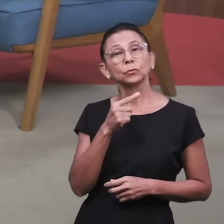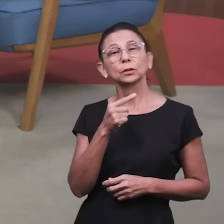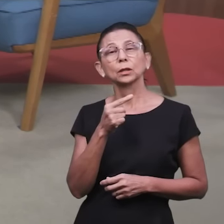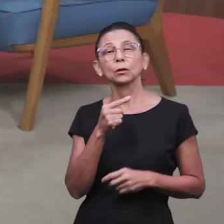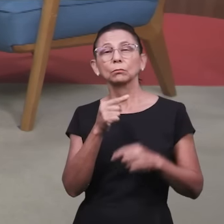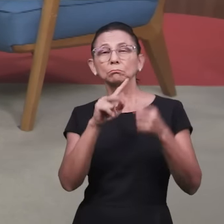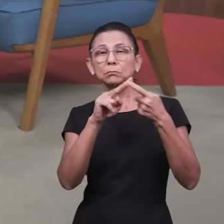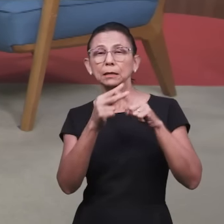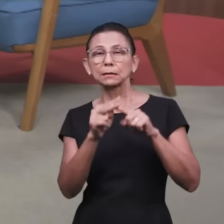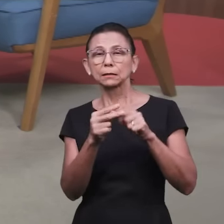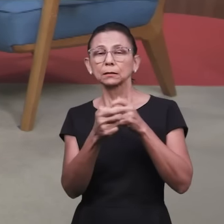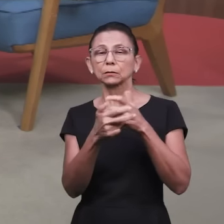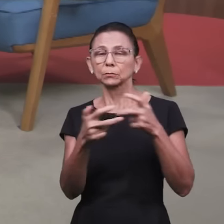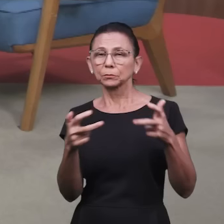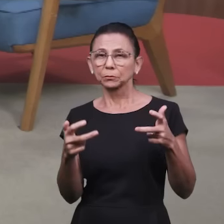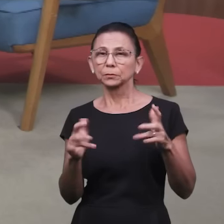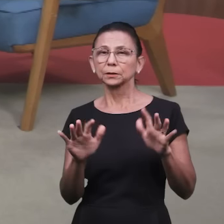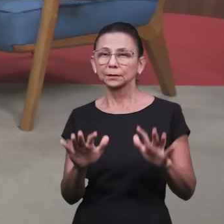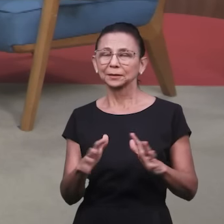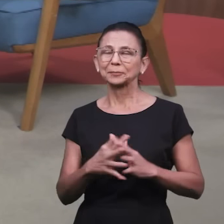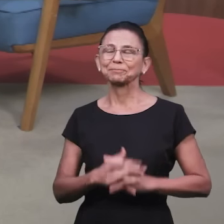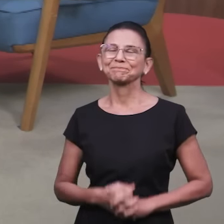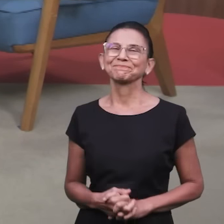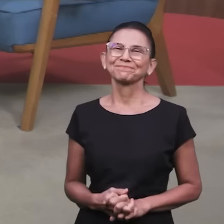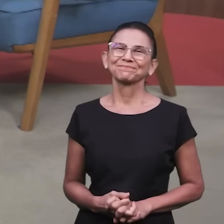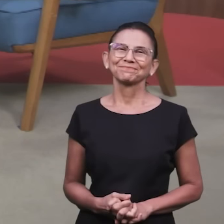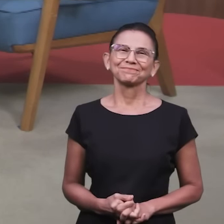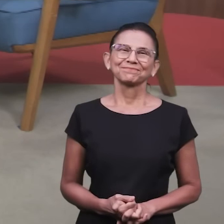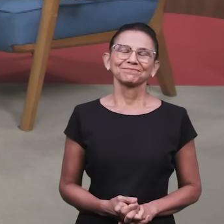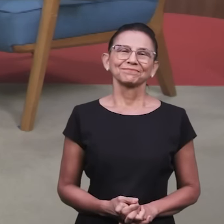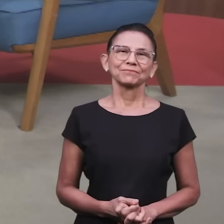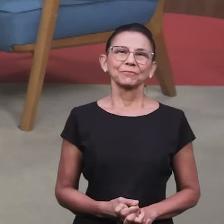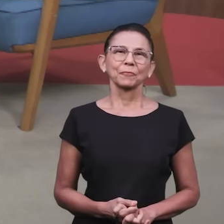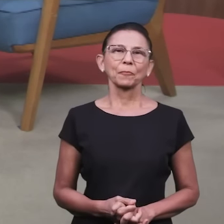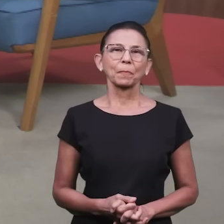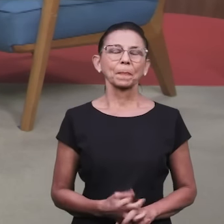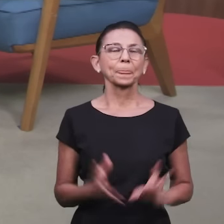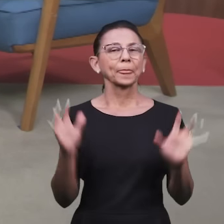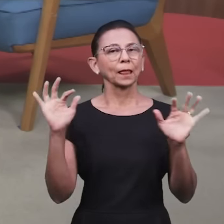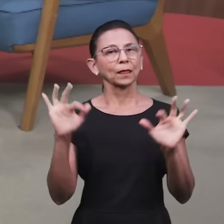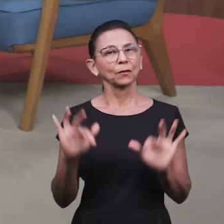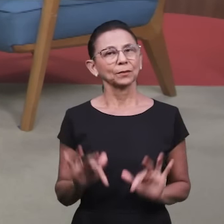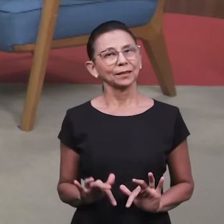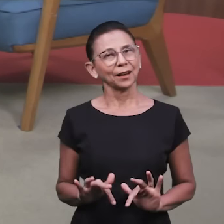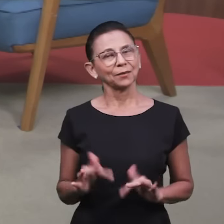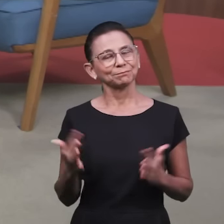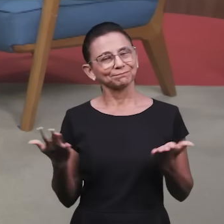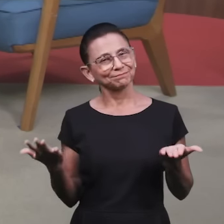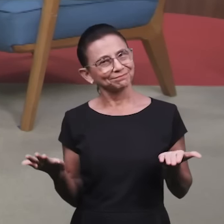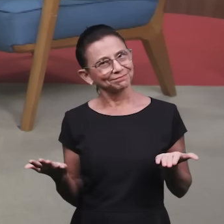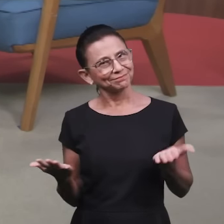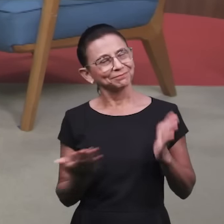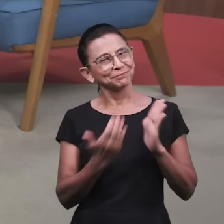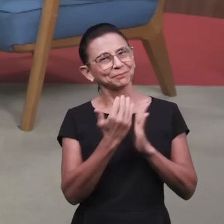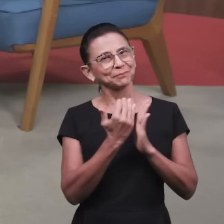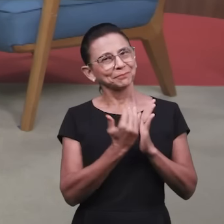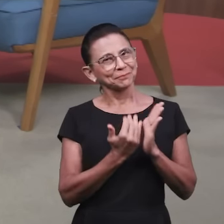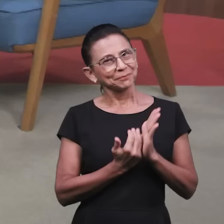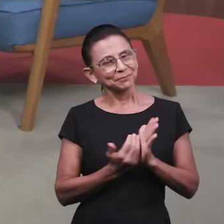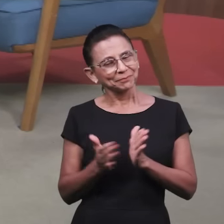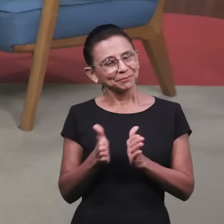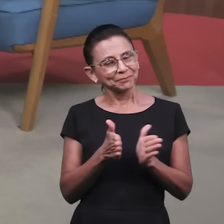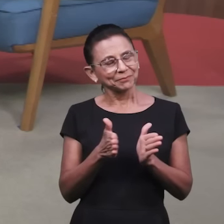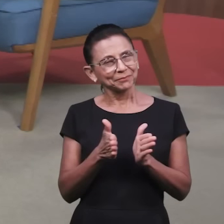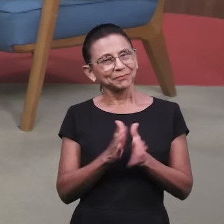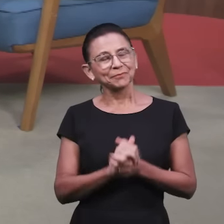melhor trazida aqui e a gente aproveita o quadro para trazer isso aqui. Bom, chegamos então ao final de mais uma edição. Mais